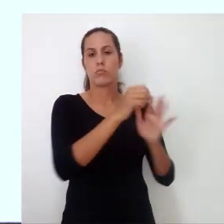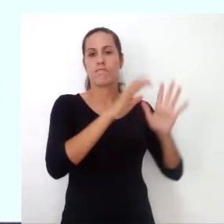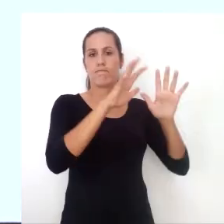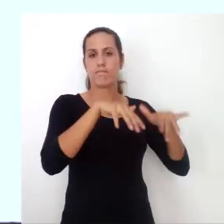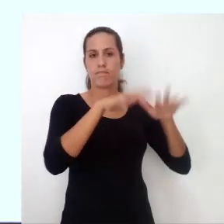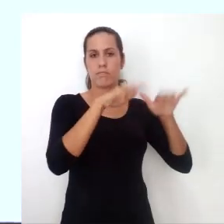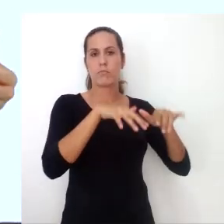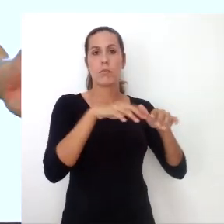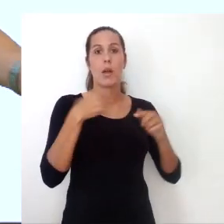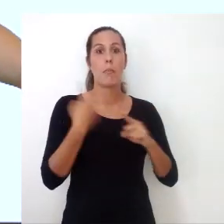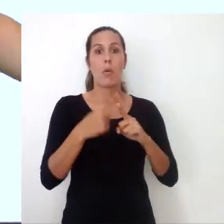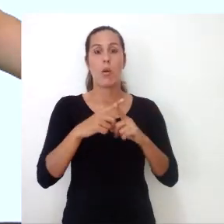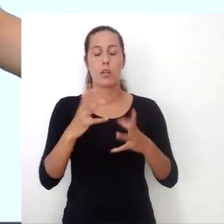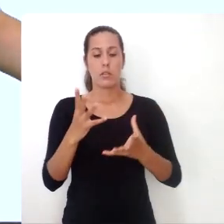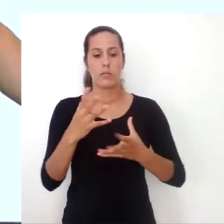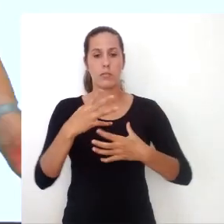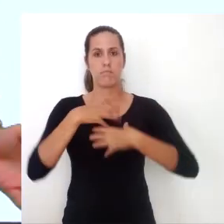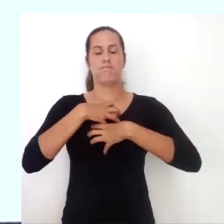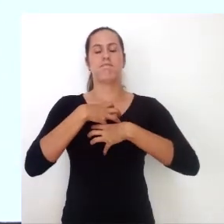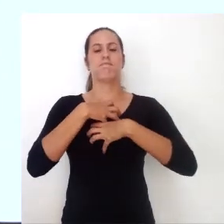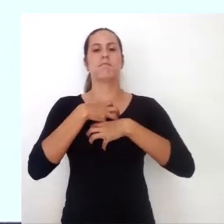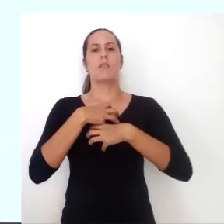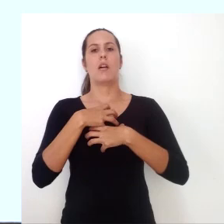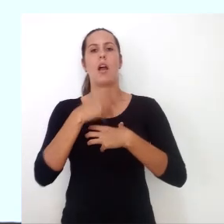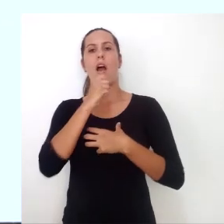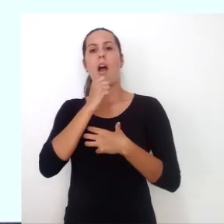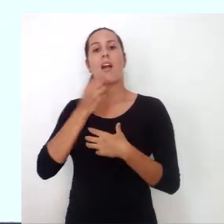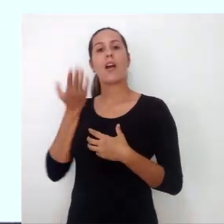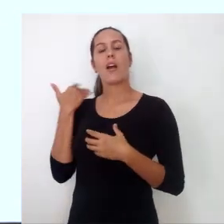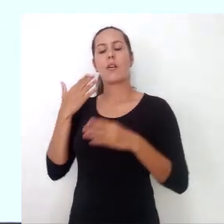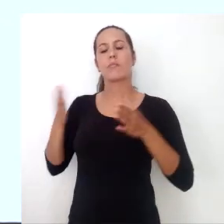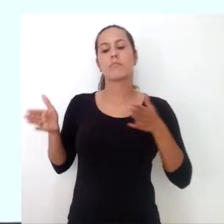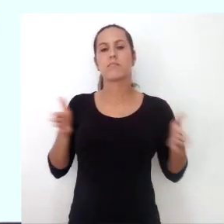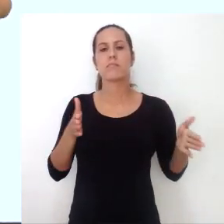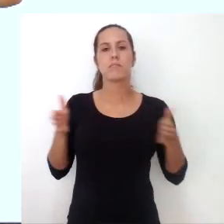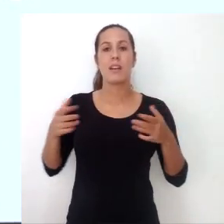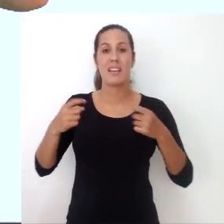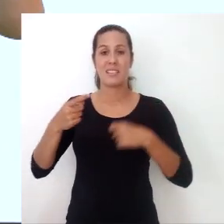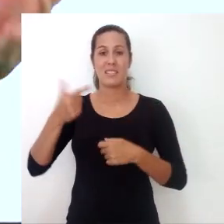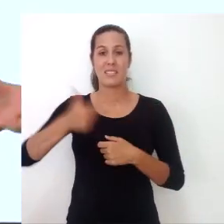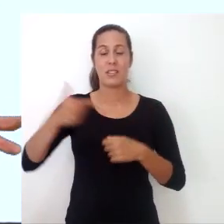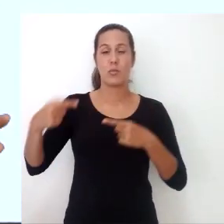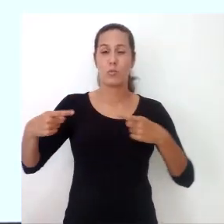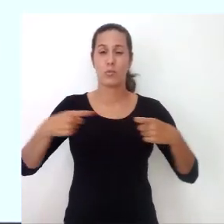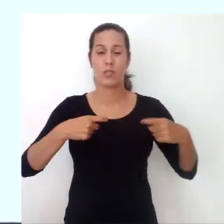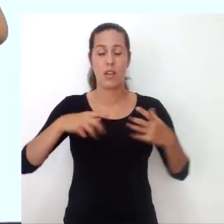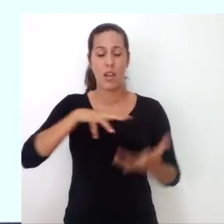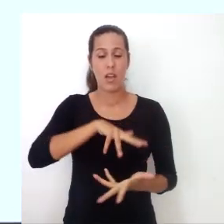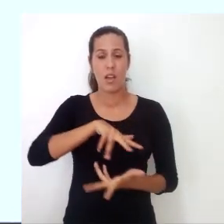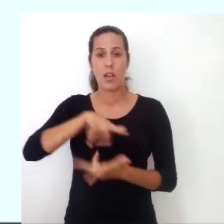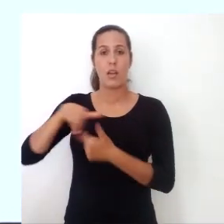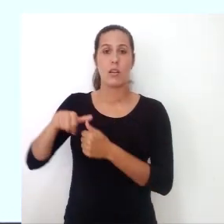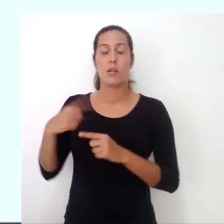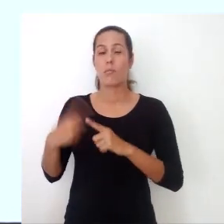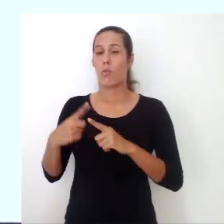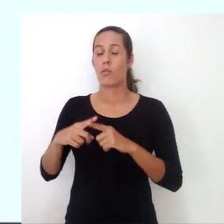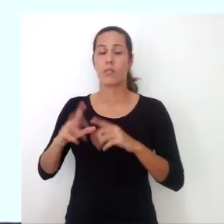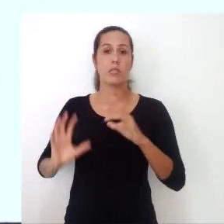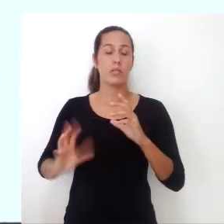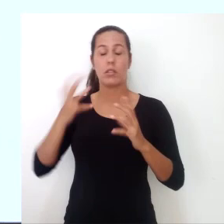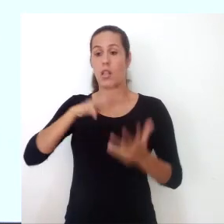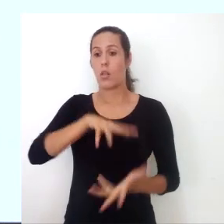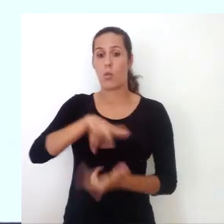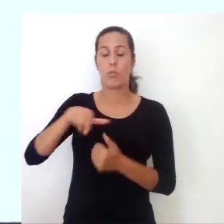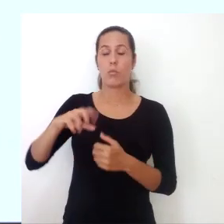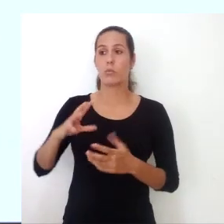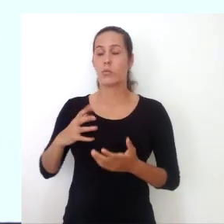atônitos diante de quê? Do que aconteceu na época da Segunda Guerra Mundial. Esta guerra abalou tantos alicerces